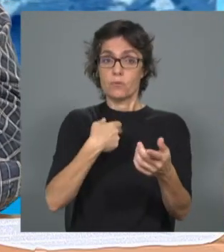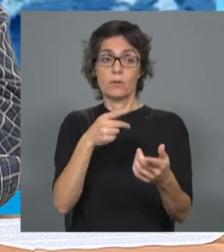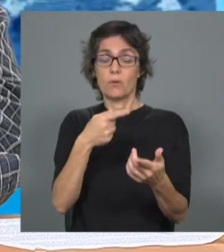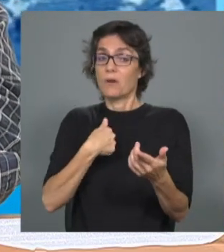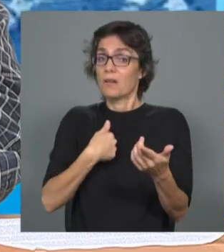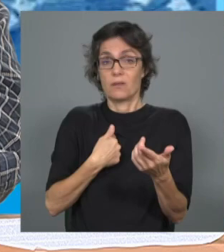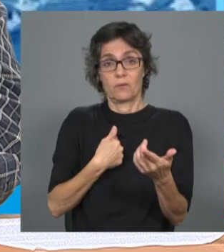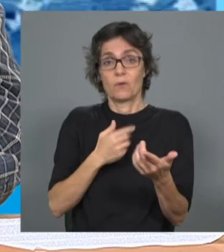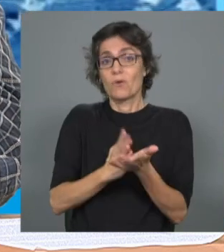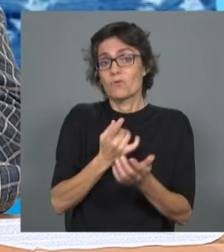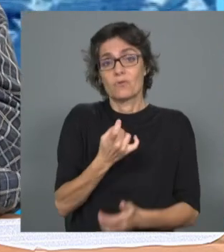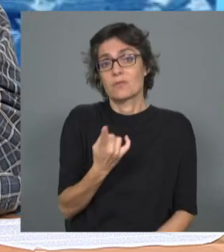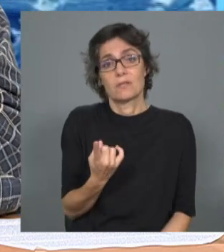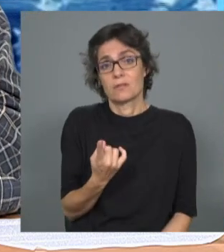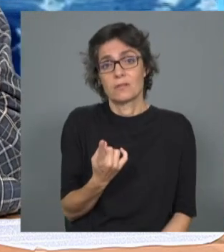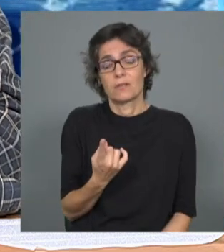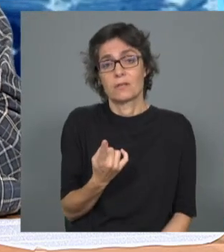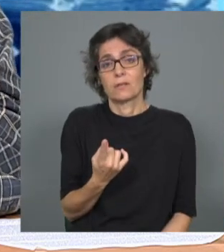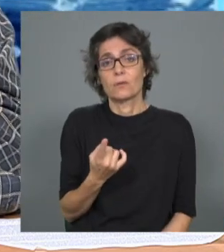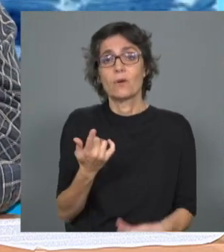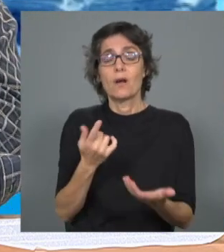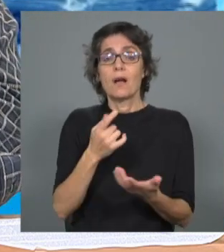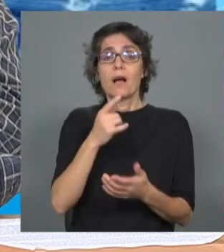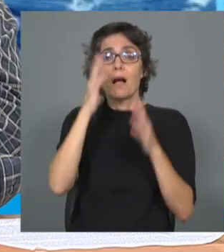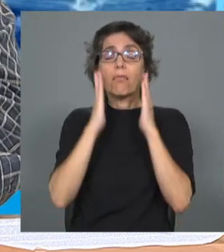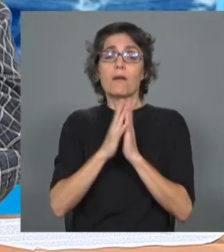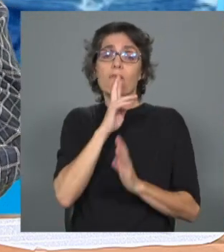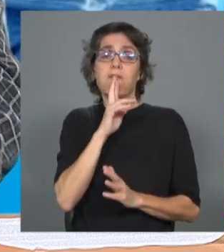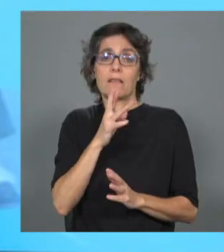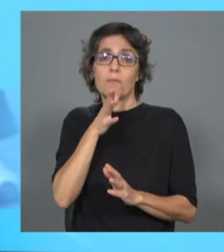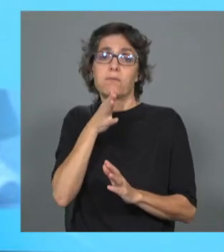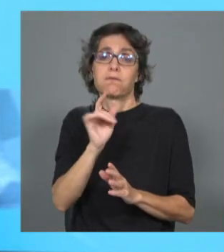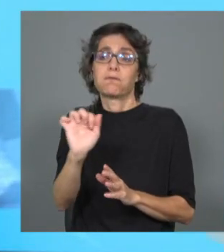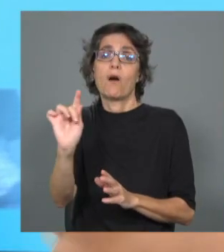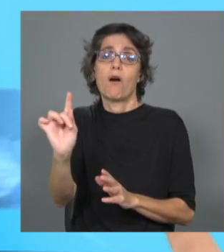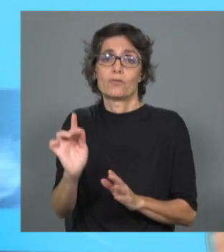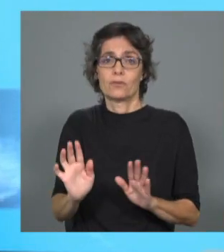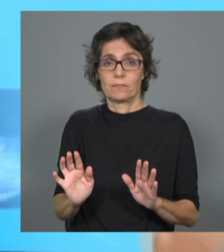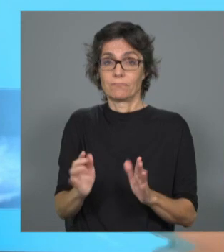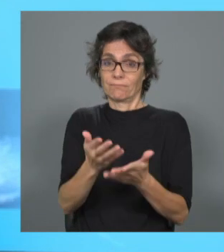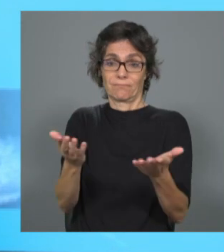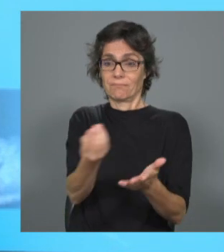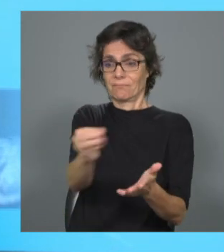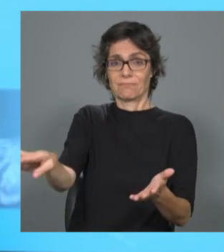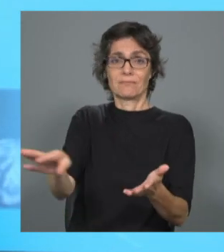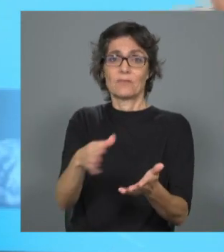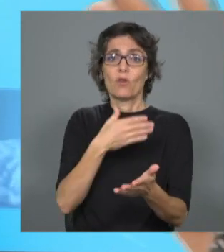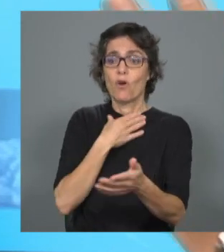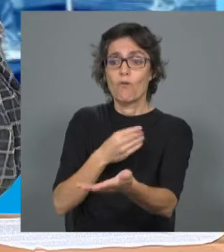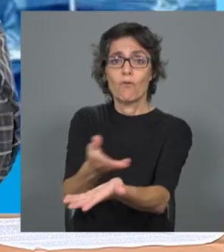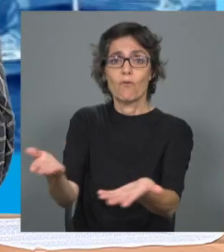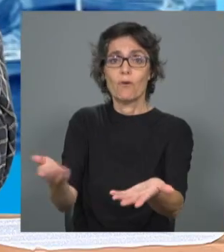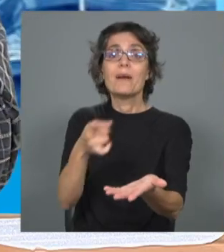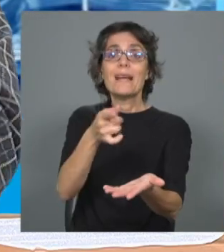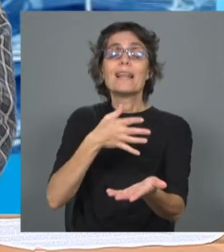é saber qual é a mensagem da Nossa Senhora em Fátima. Você que está a ver as crianças com fome, a mensagem da